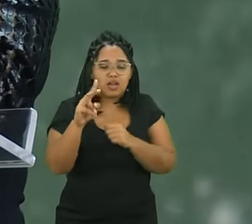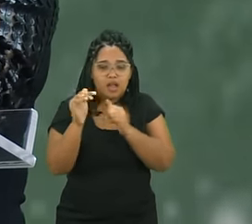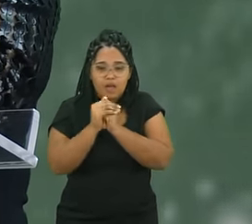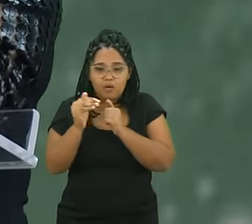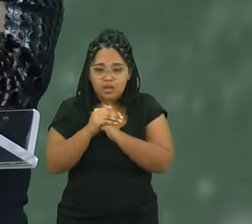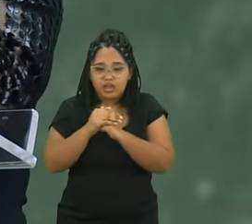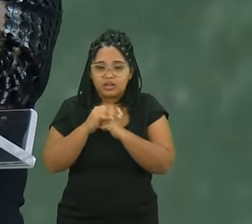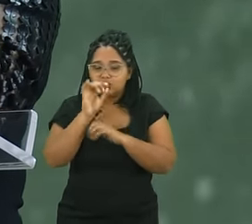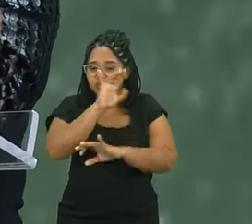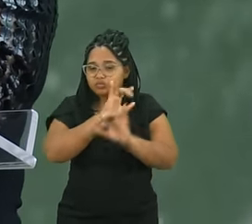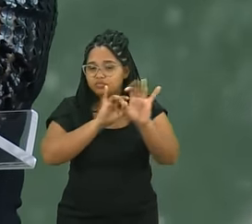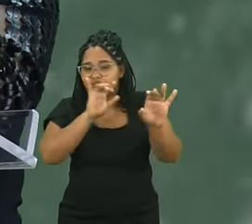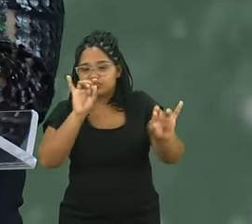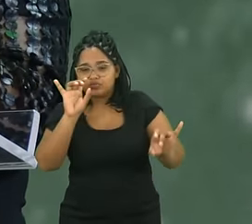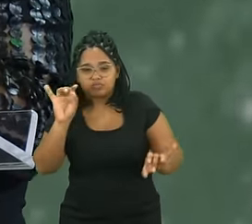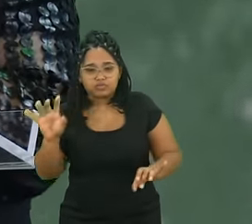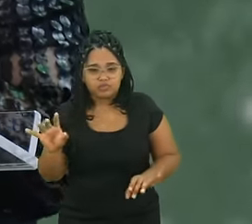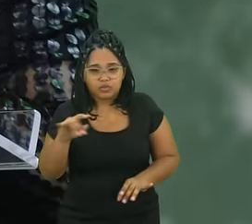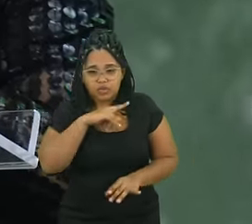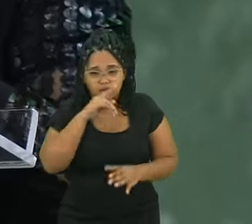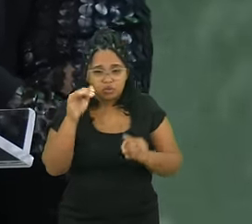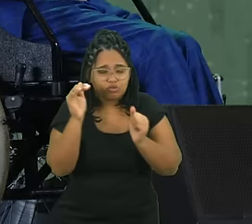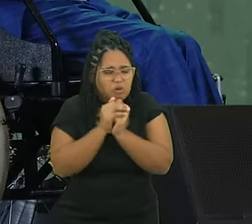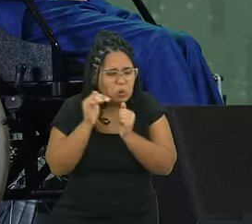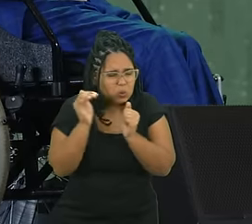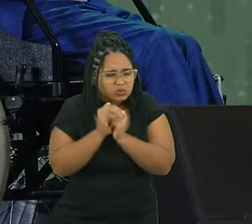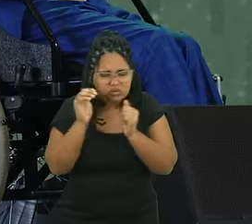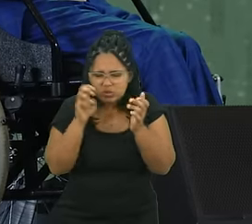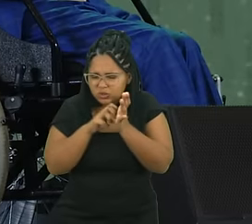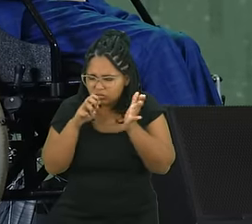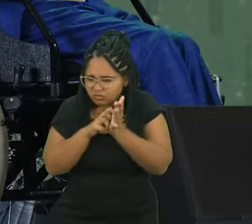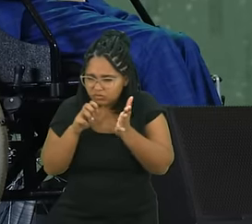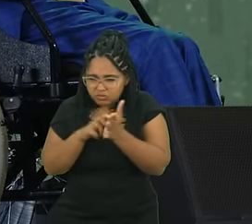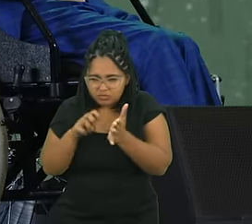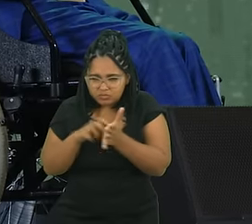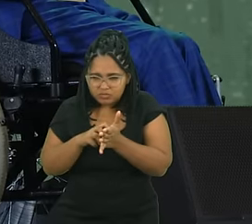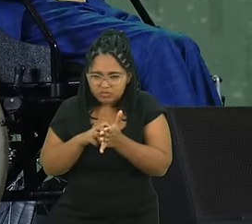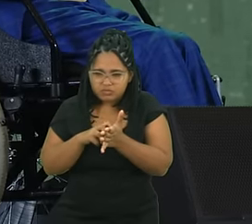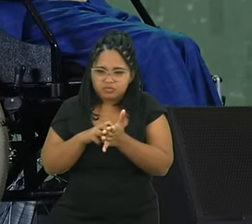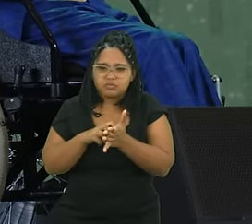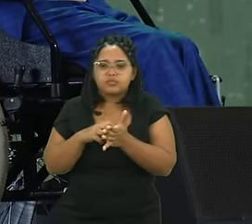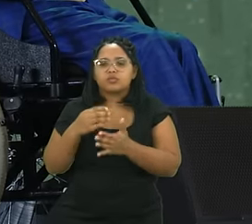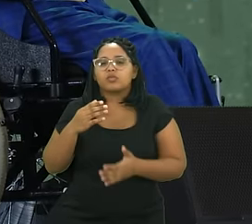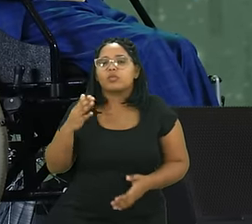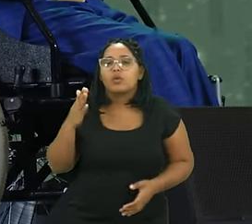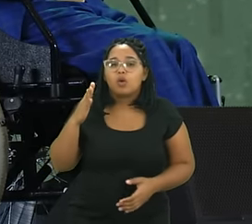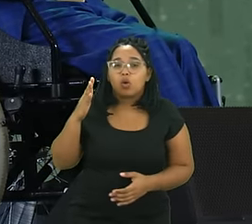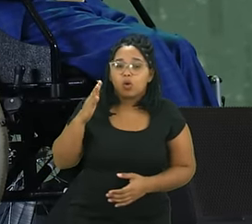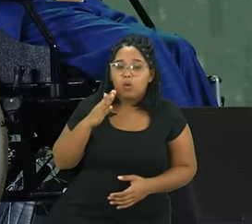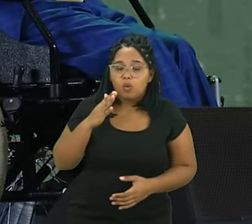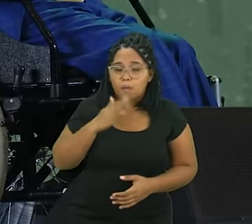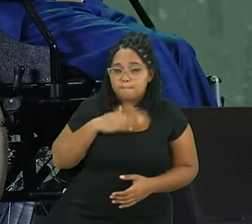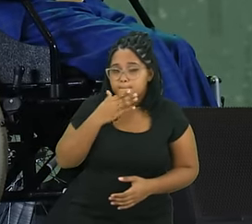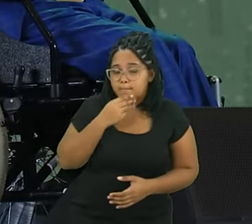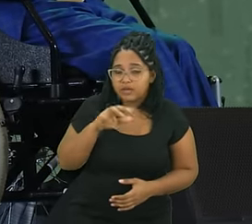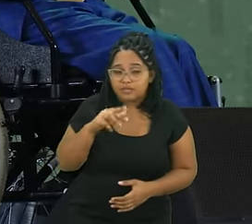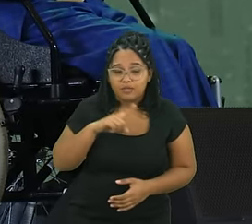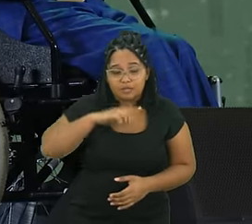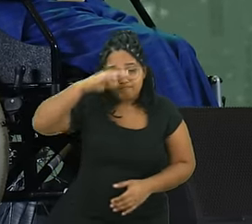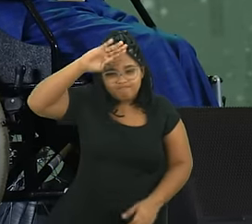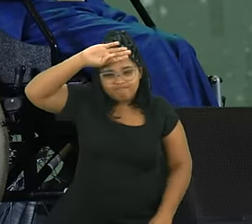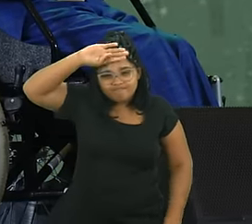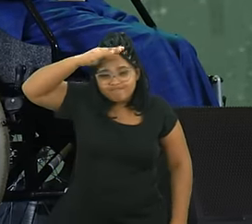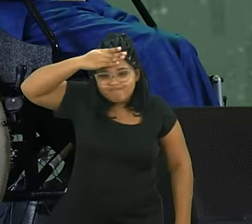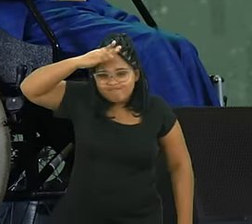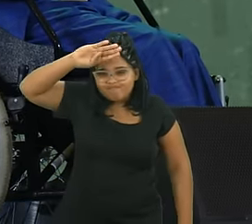mais forte do que a outra, e clamando e clamando. Meu esposo, ele teve febre em casa. E